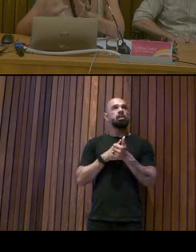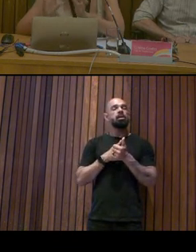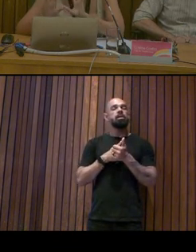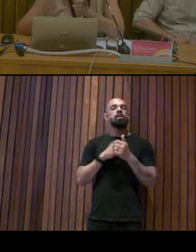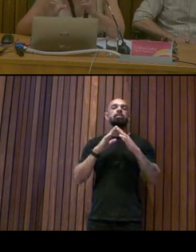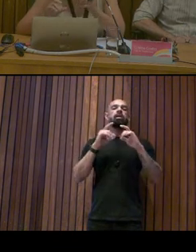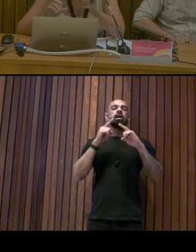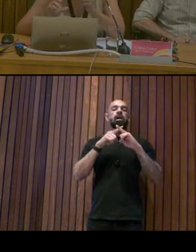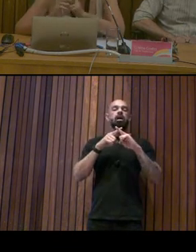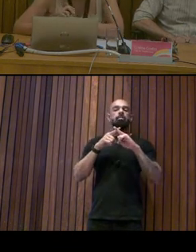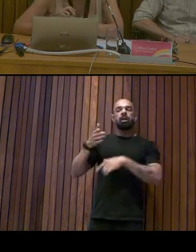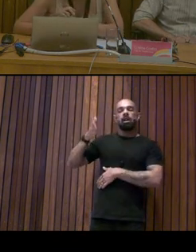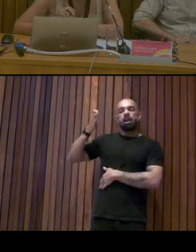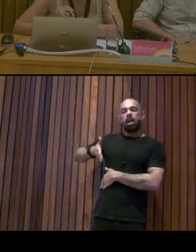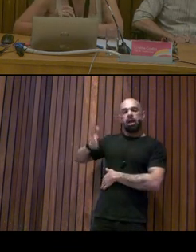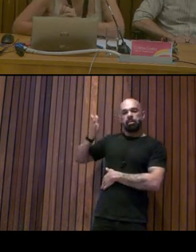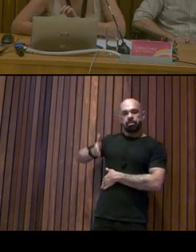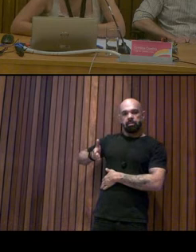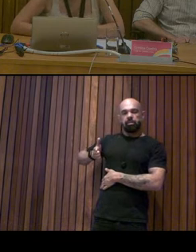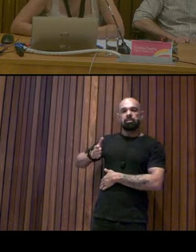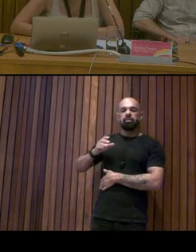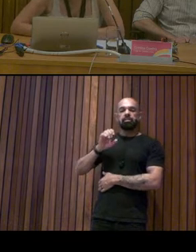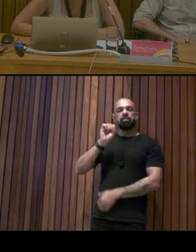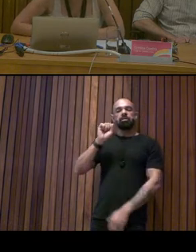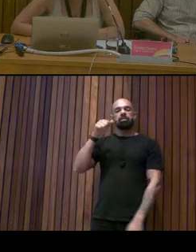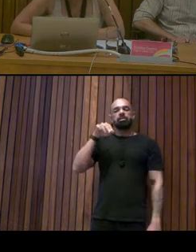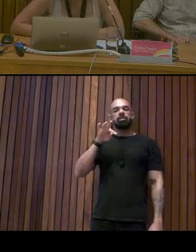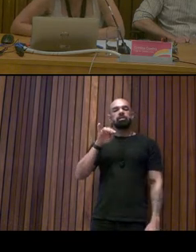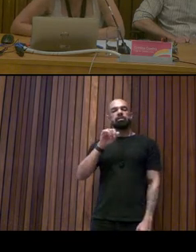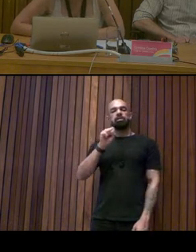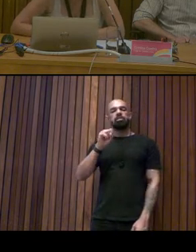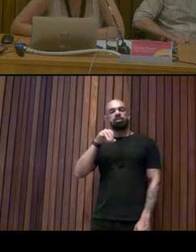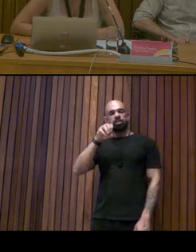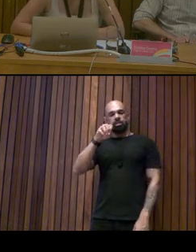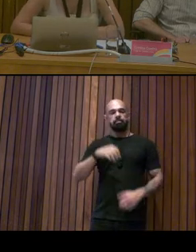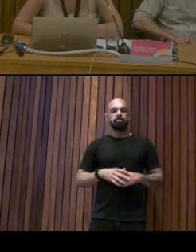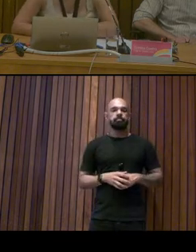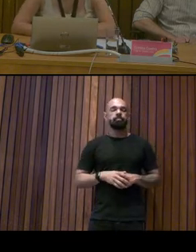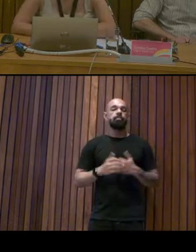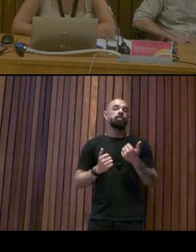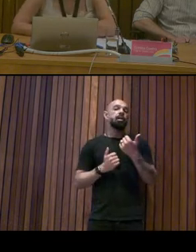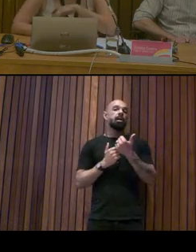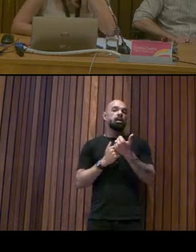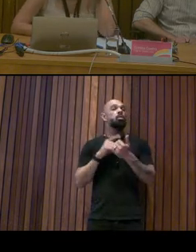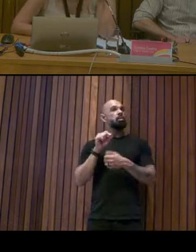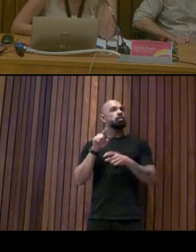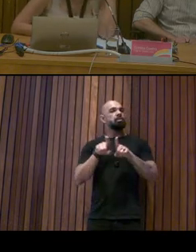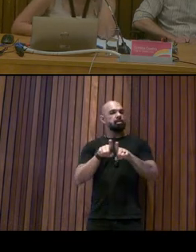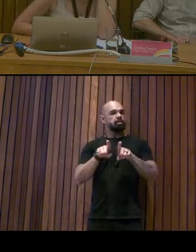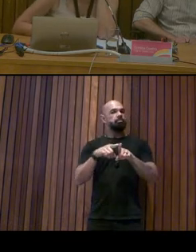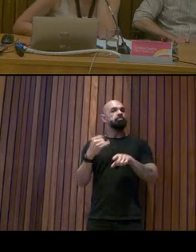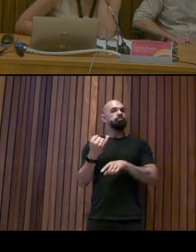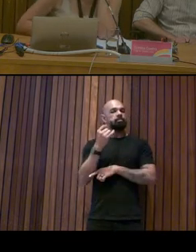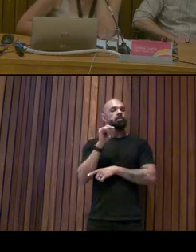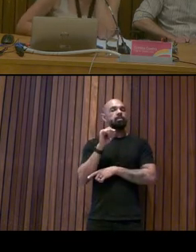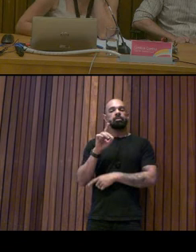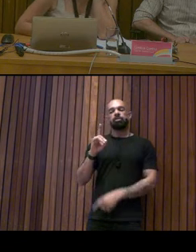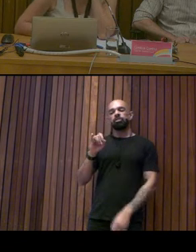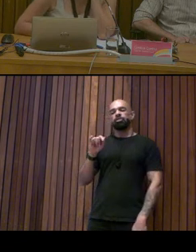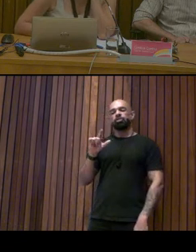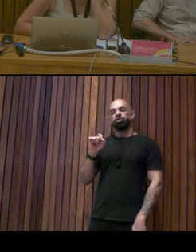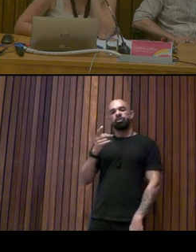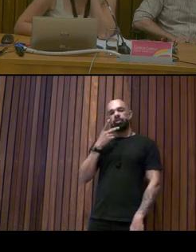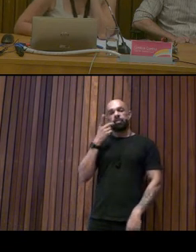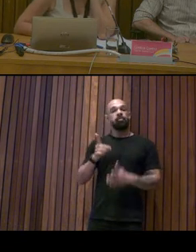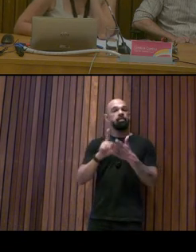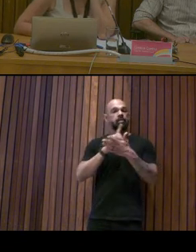na capela lateral do Santíssimo. Obrigada. Capela do Santíssimo. E teve como auxiliares, isso é uma coisa também, né, que o Diego tinha